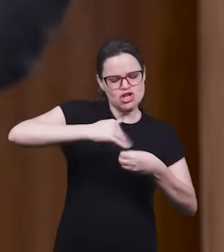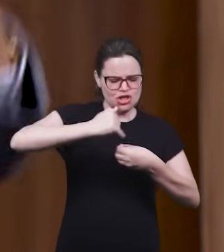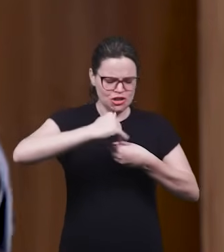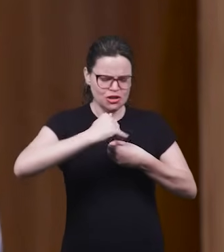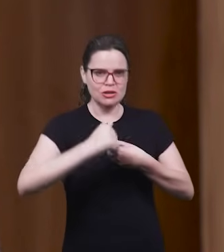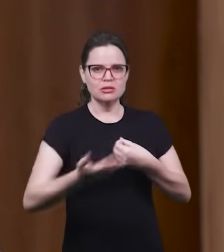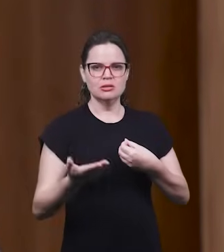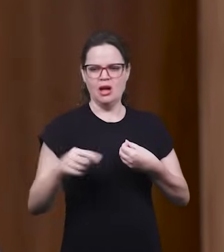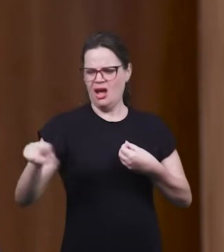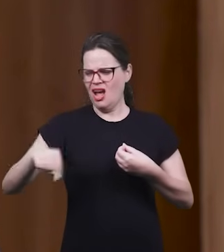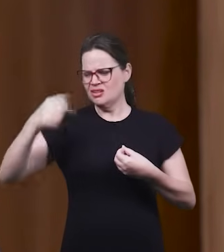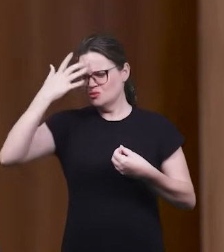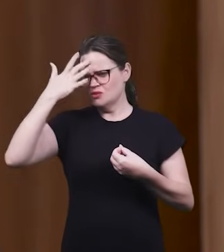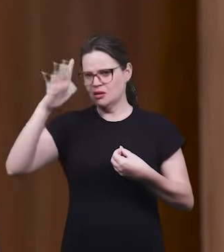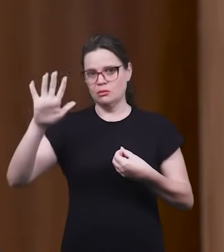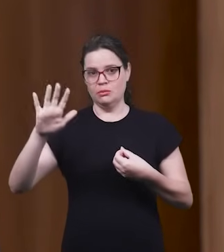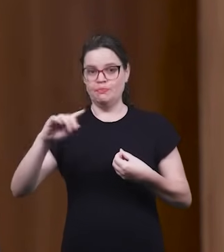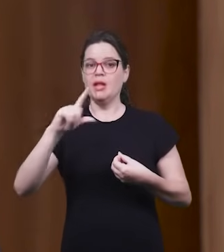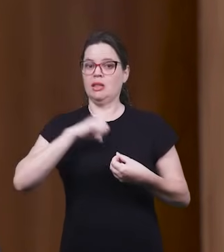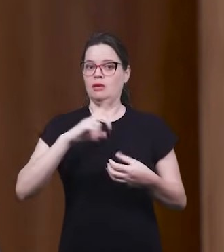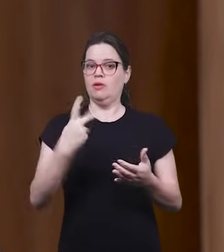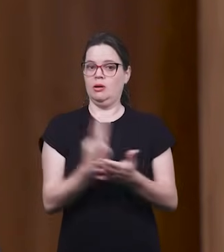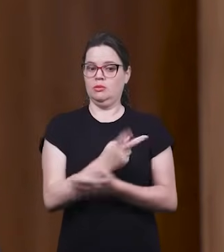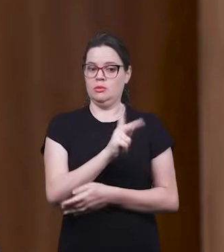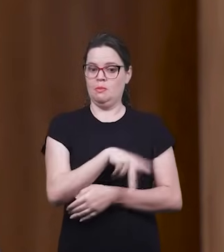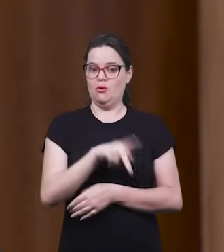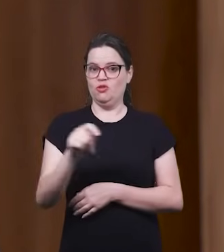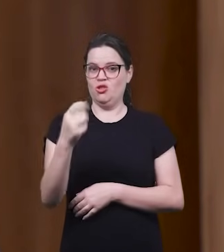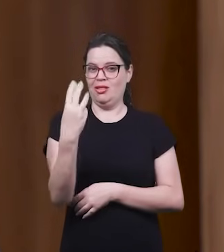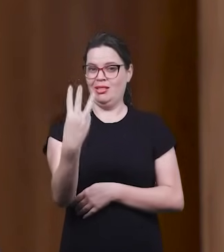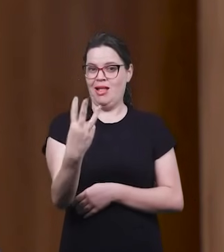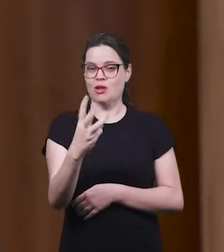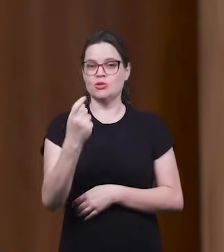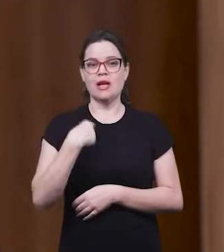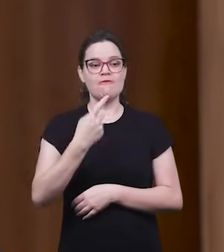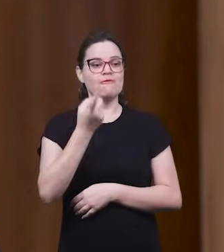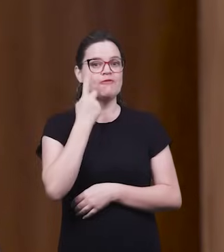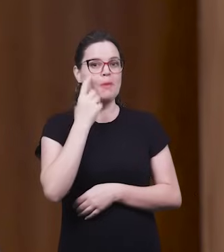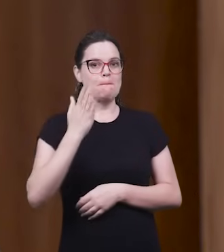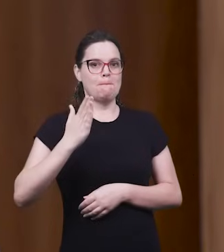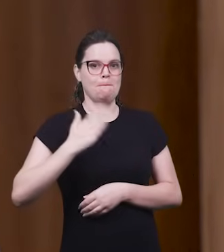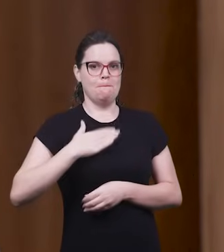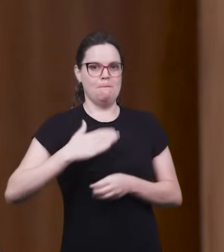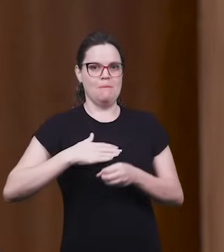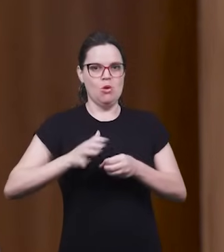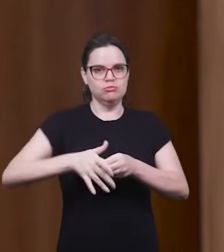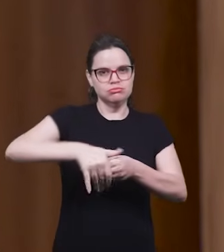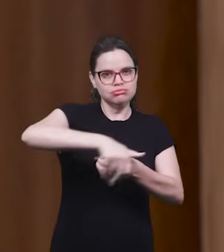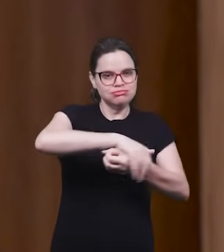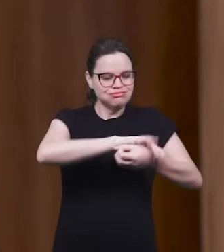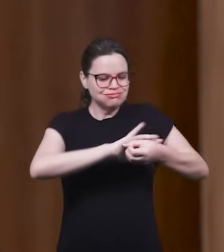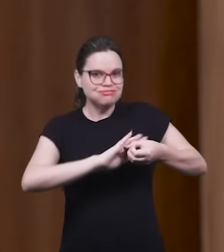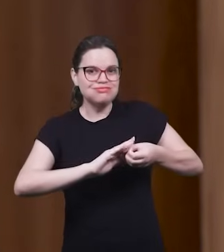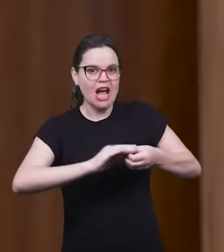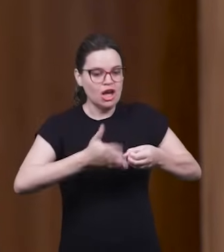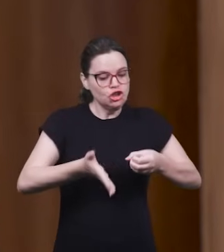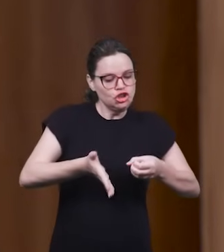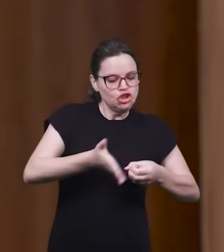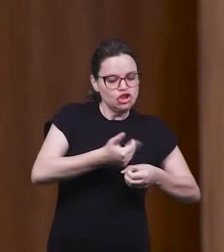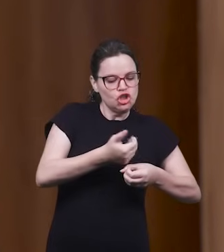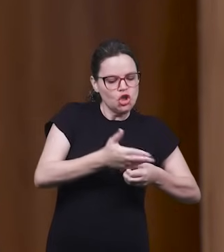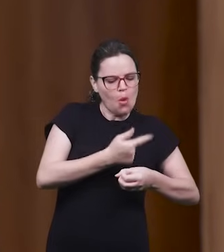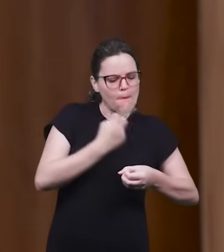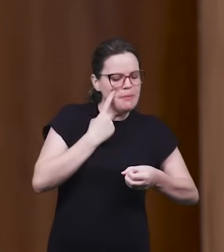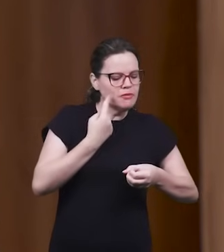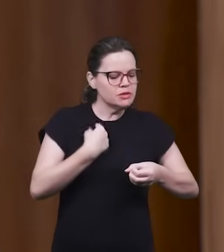tem, chegaram a desmanchar, juntar os três professores, quando eu não estava, desmanchar o serviço que eu tinha feito, para saber